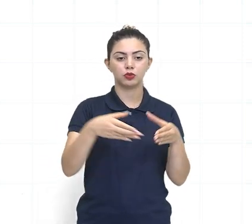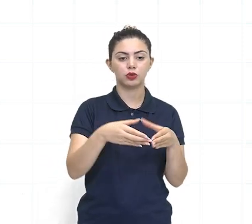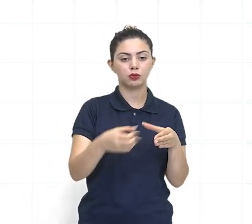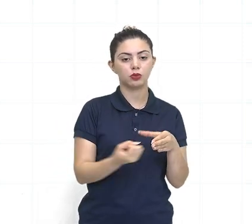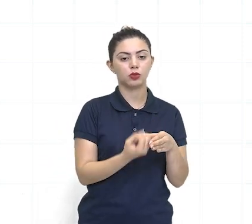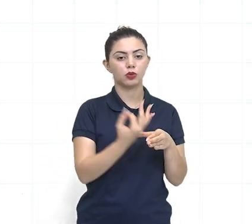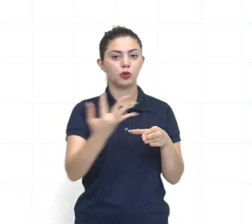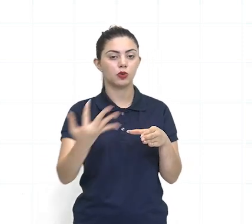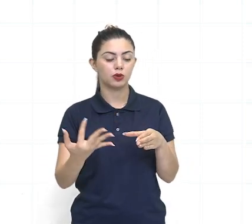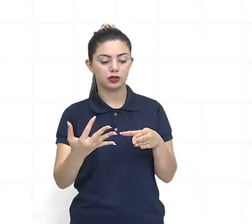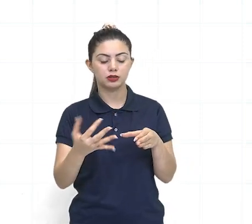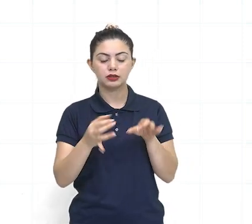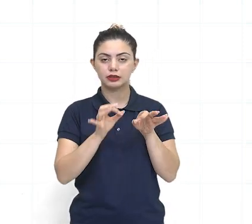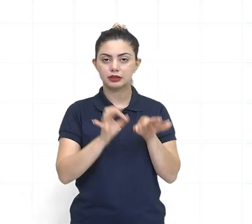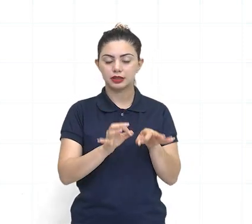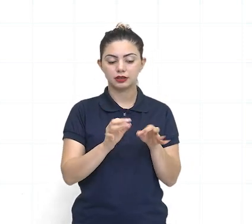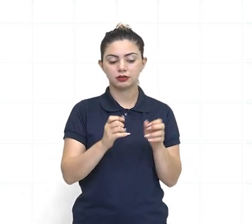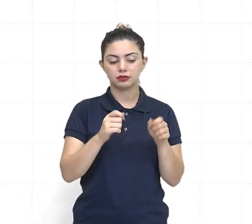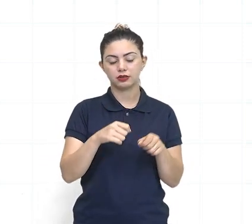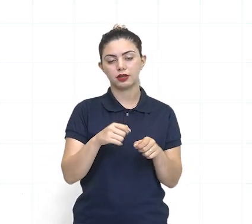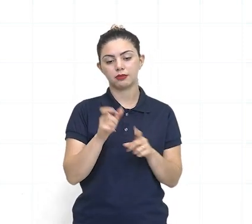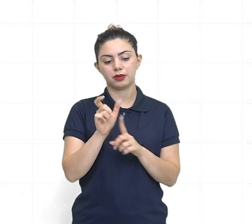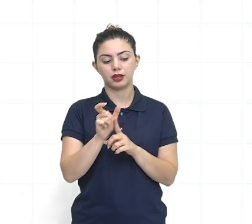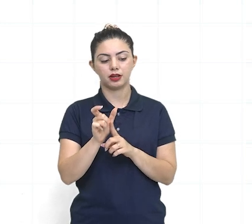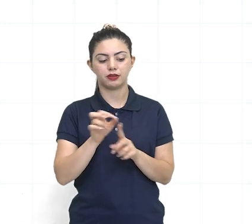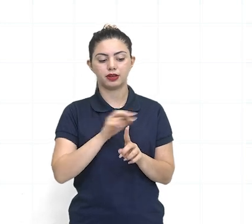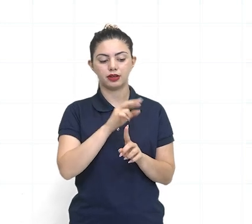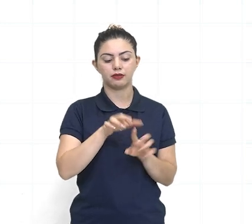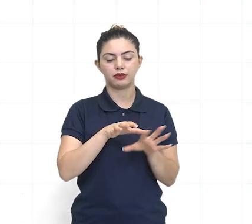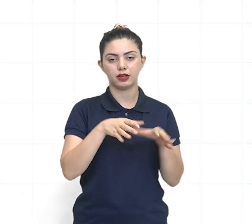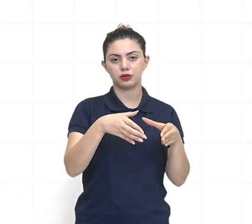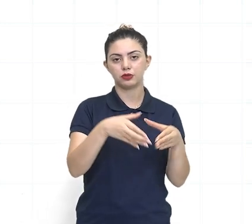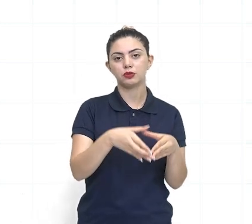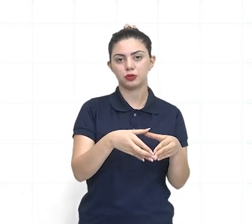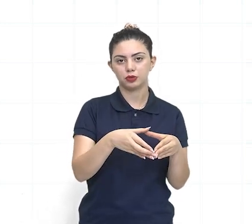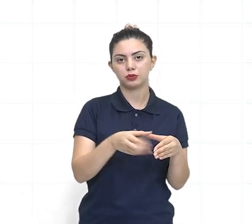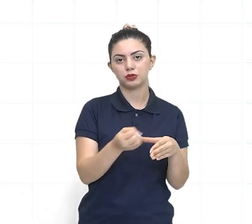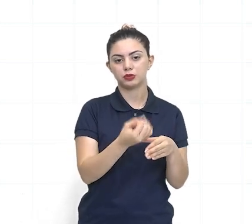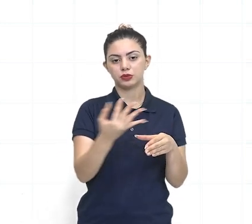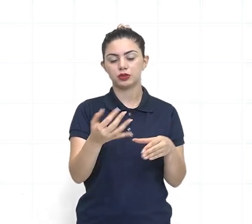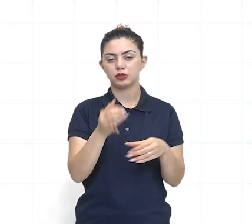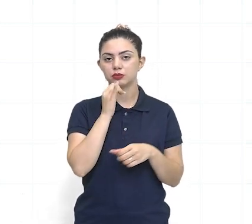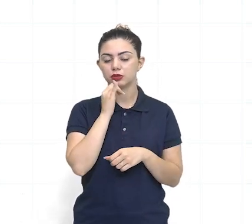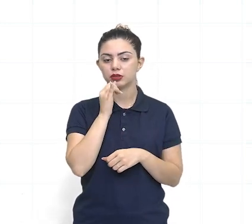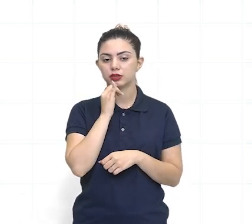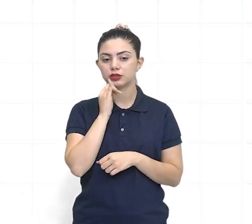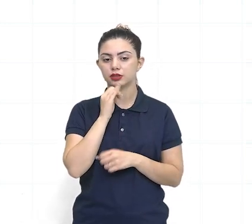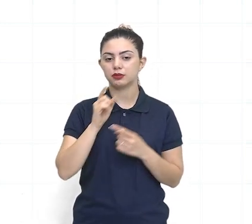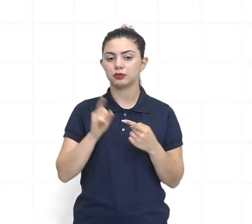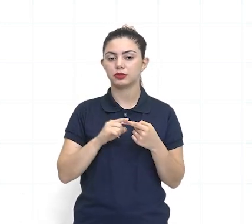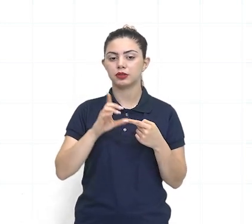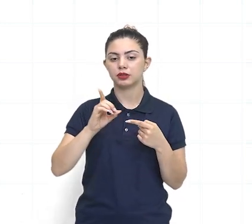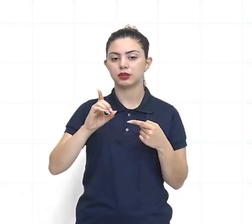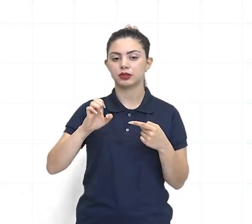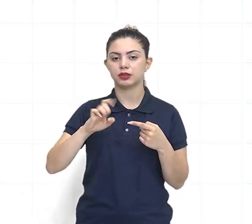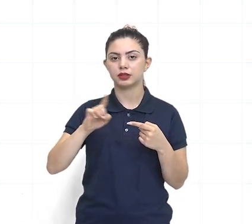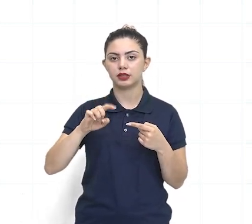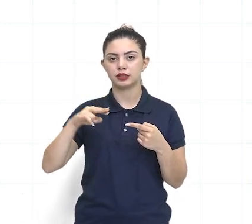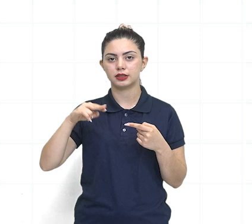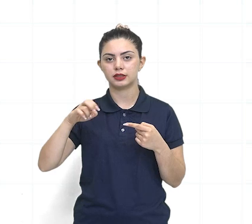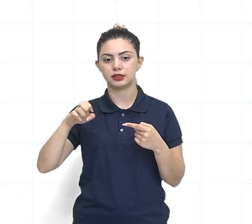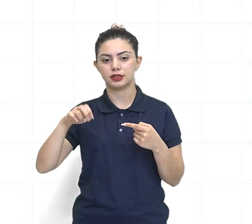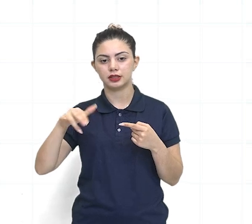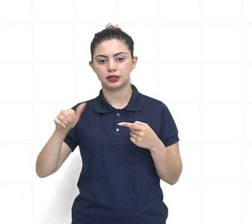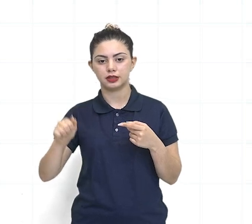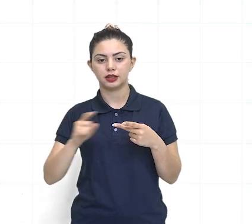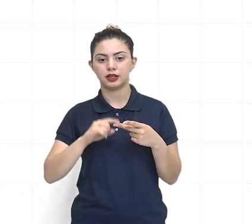número exato de seres que compõem esse conjunto. Exemplo disso, as palavras